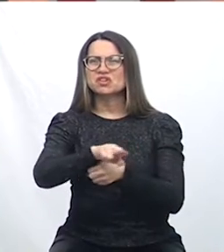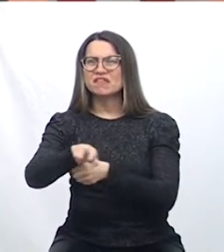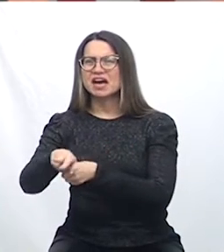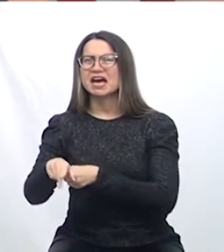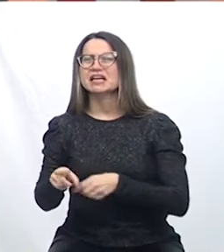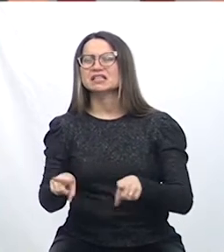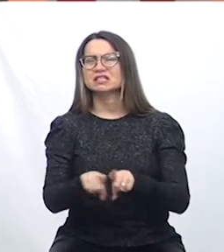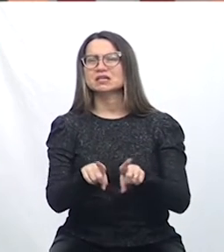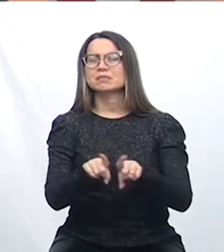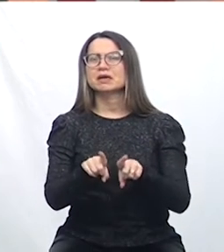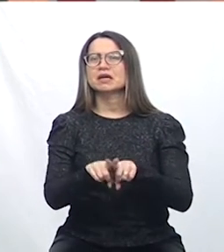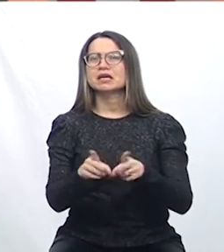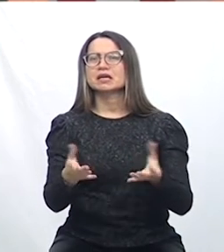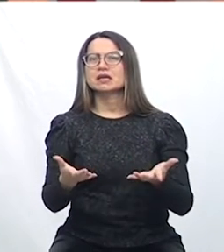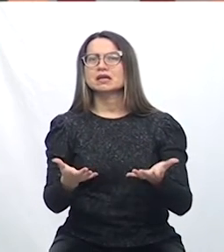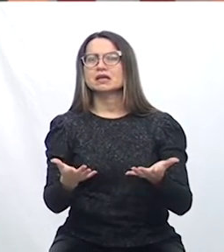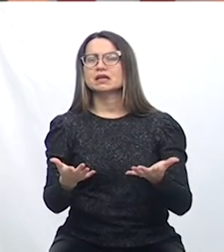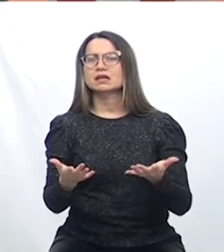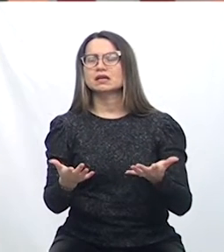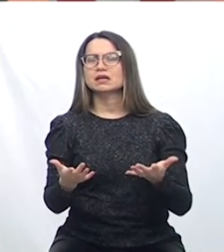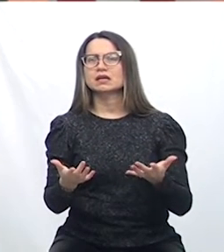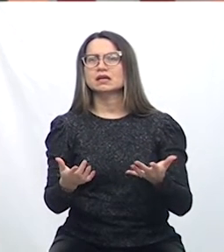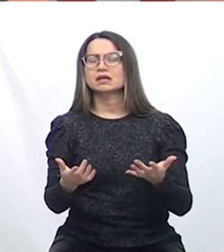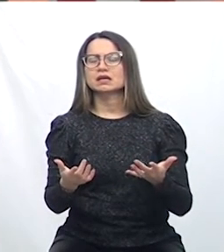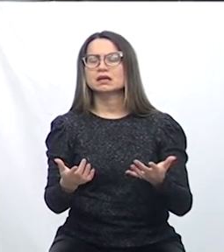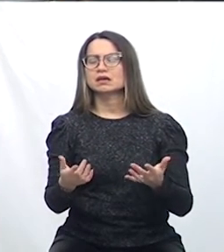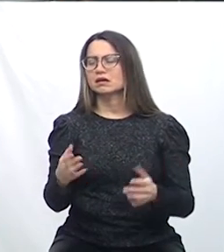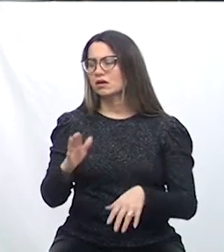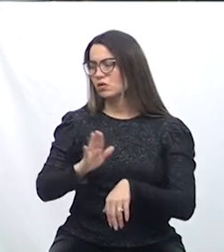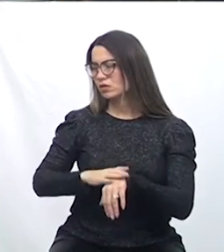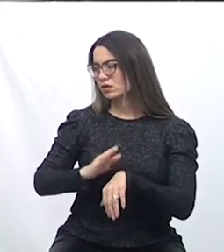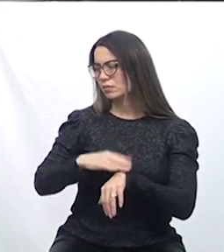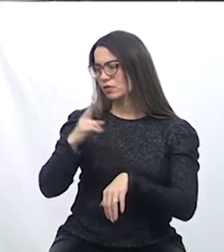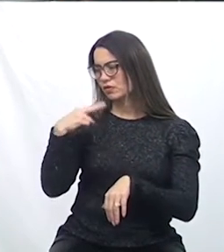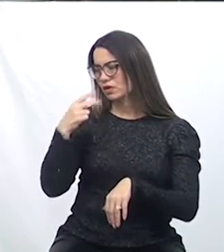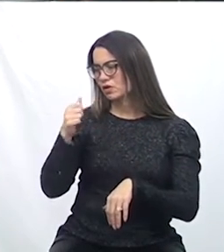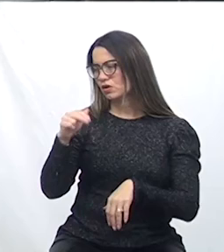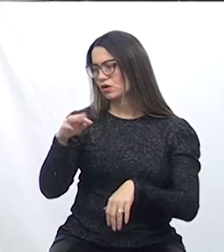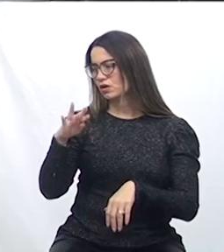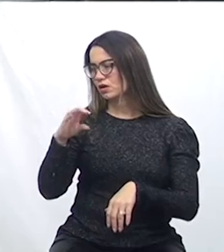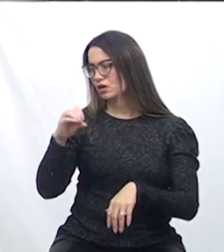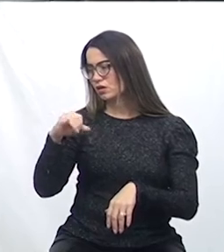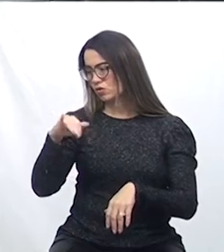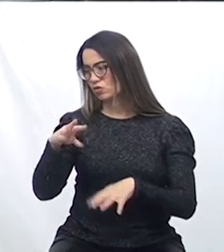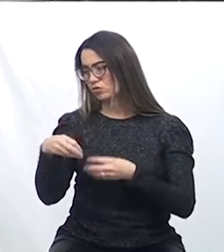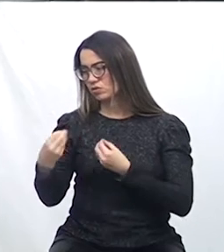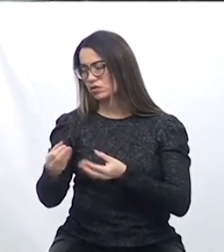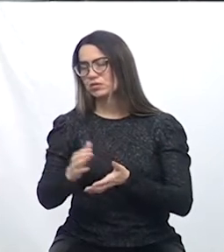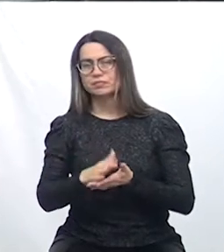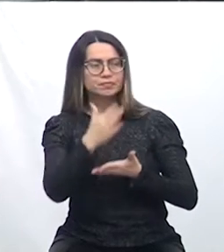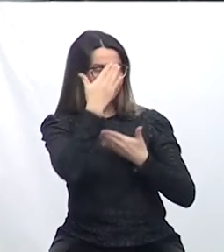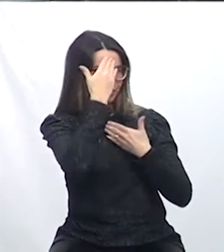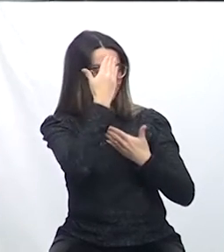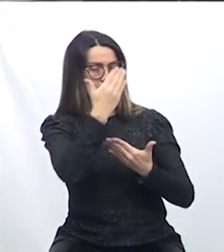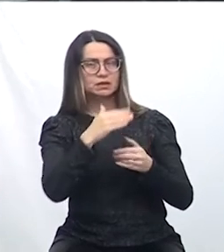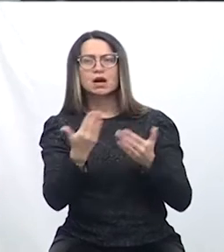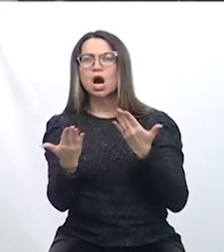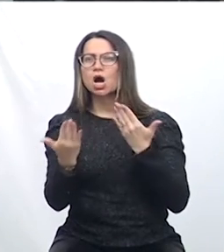fazendo uma comparação... Você tem o tempo do vereador Antônio Manuel. Obrigado, vereador Antônio Manuel.